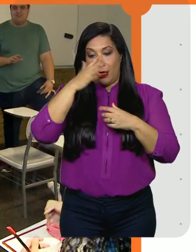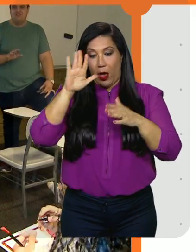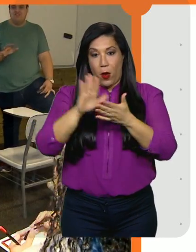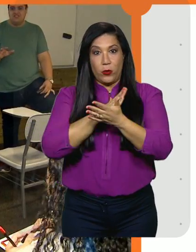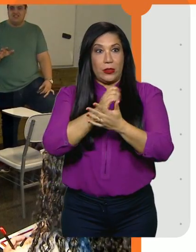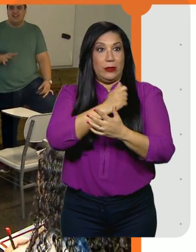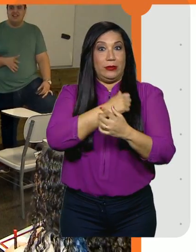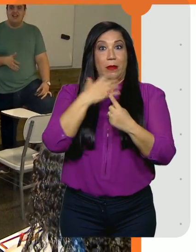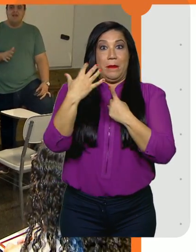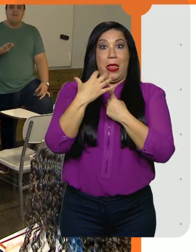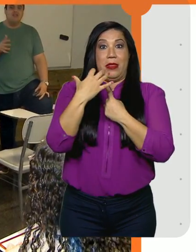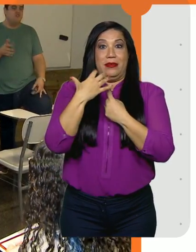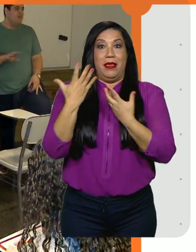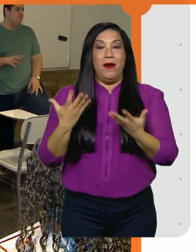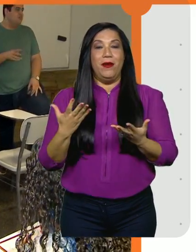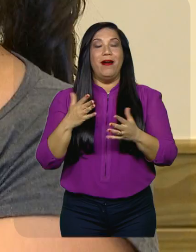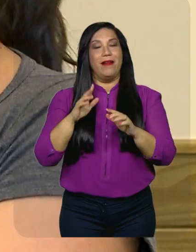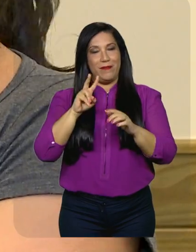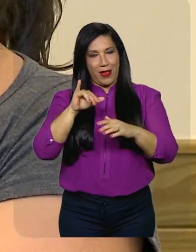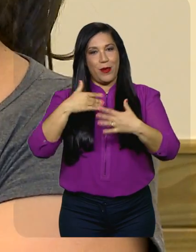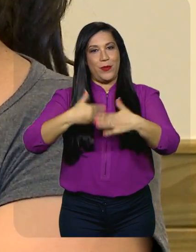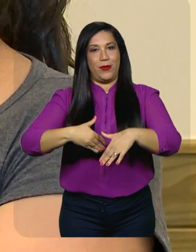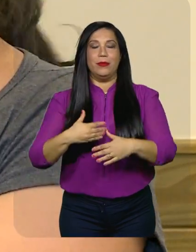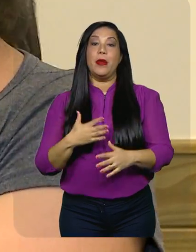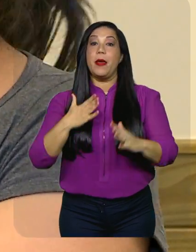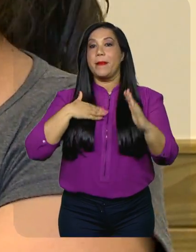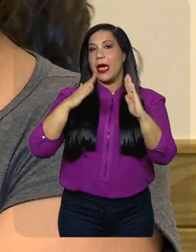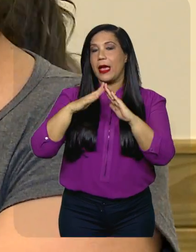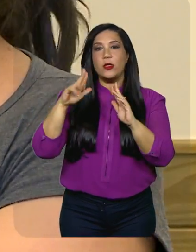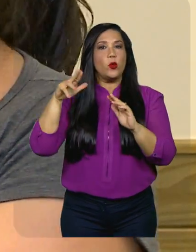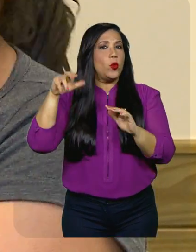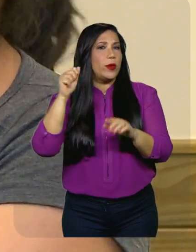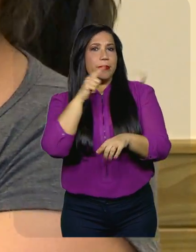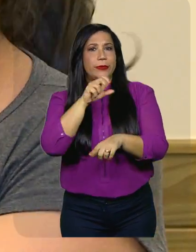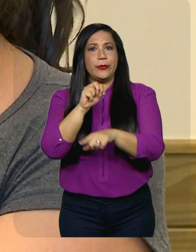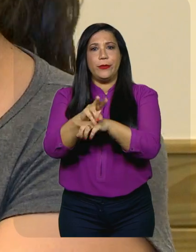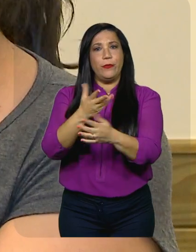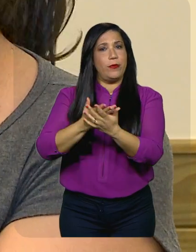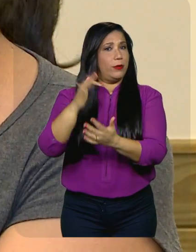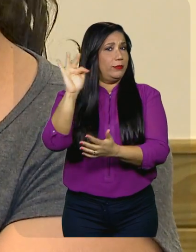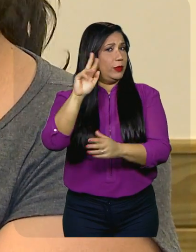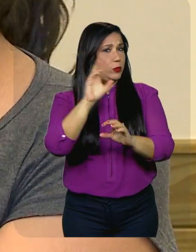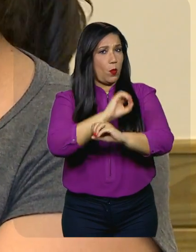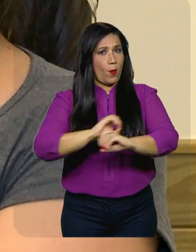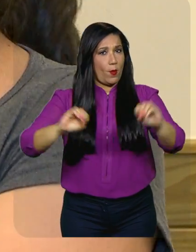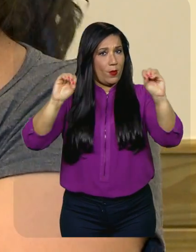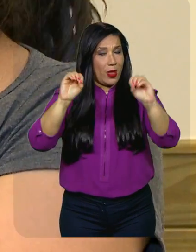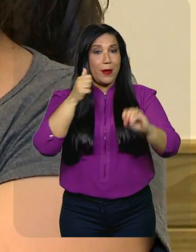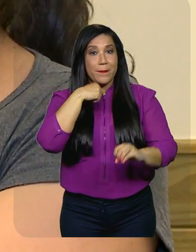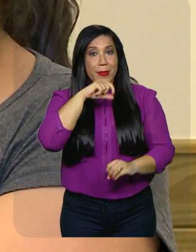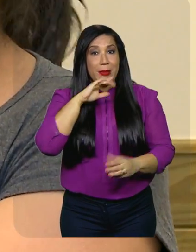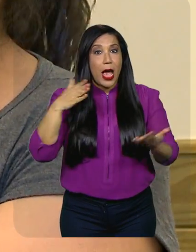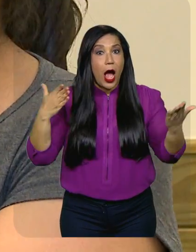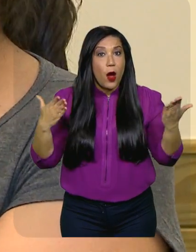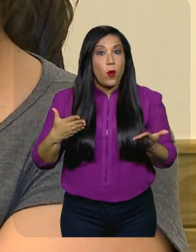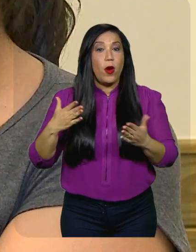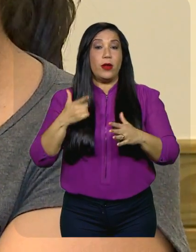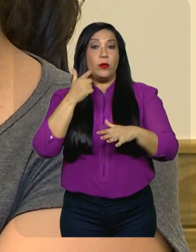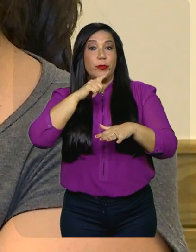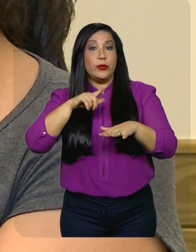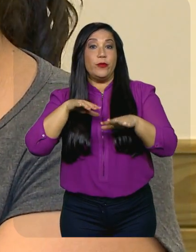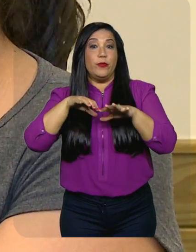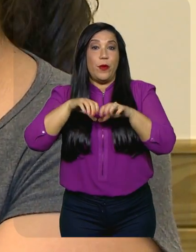alguns candidatos que farão as provas. Lá em casa, nunca ninguém chegou numa universidade. Minha mãe agora está terminando o